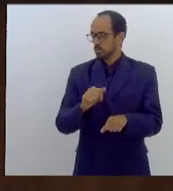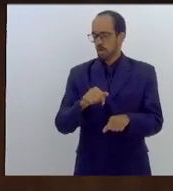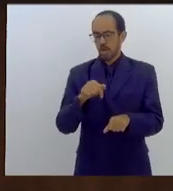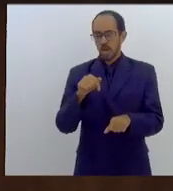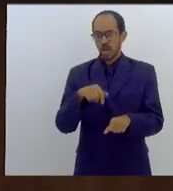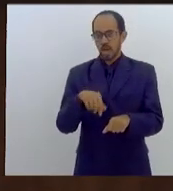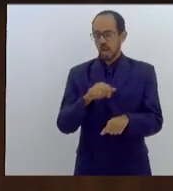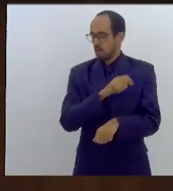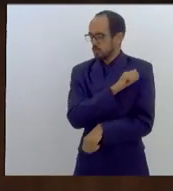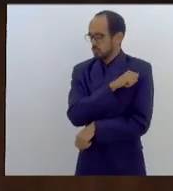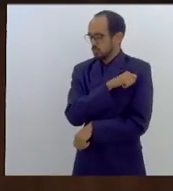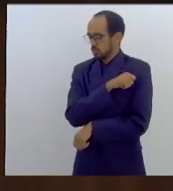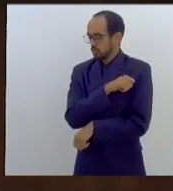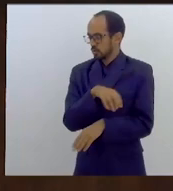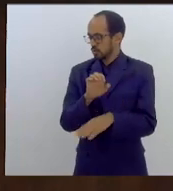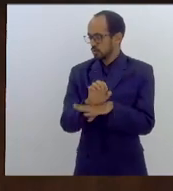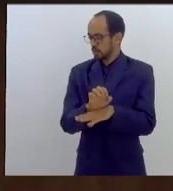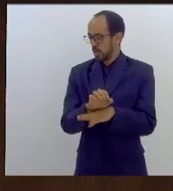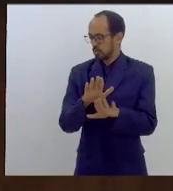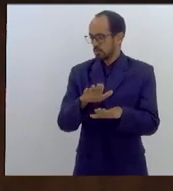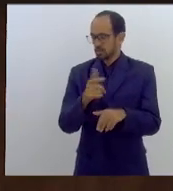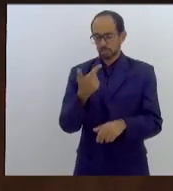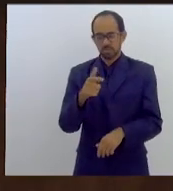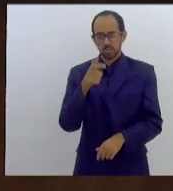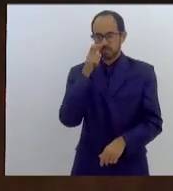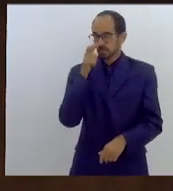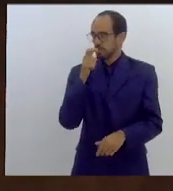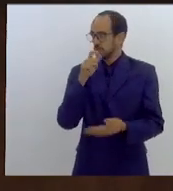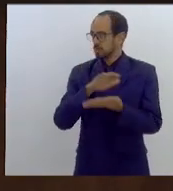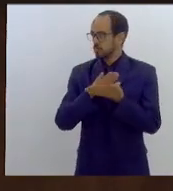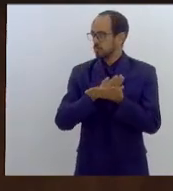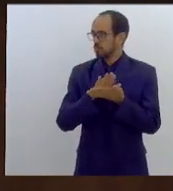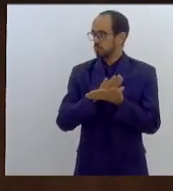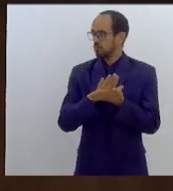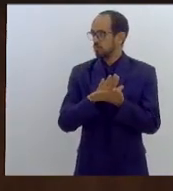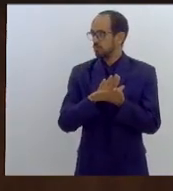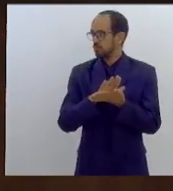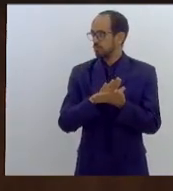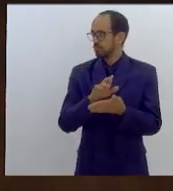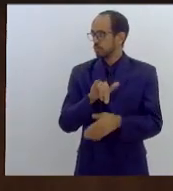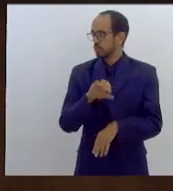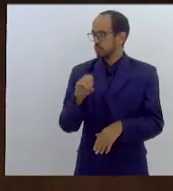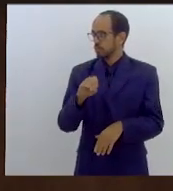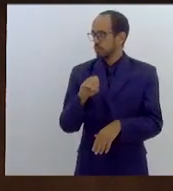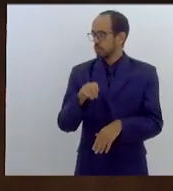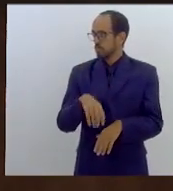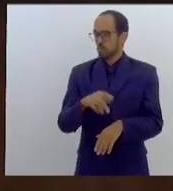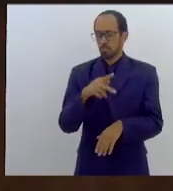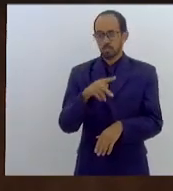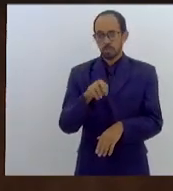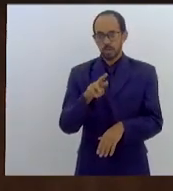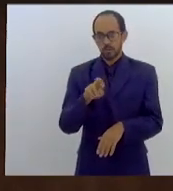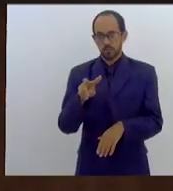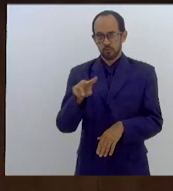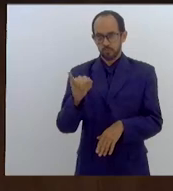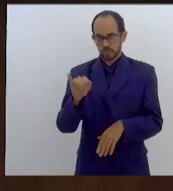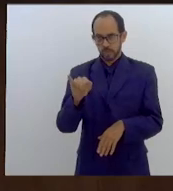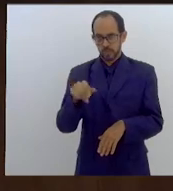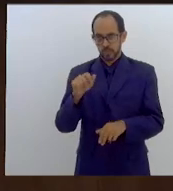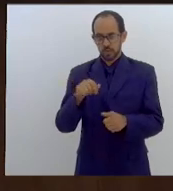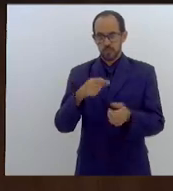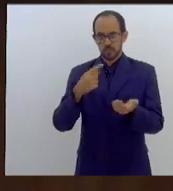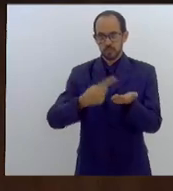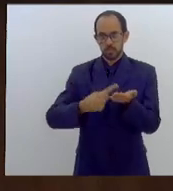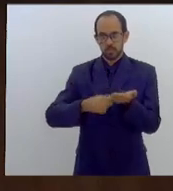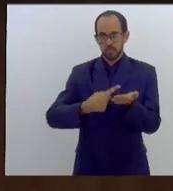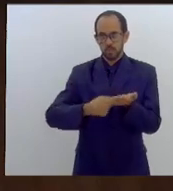O Estado não demonstrou nenhum interesse no pleito. O Rio Previdência ficou de mandar em 24 horas a